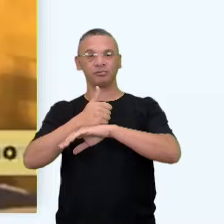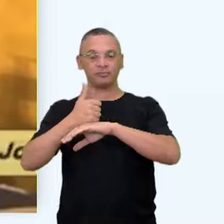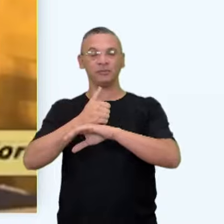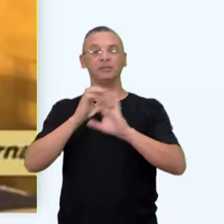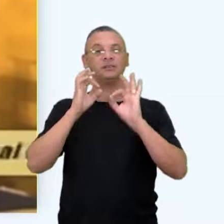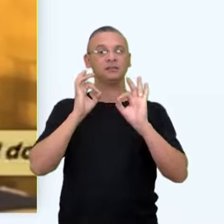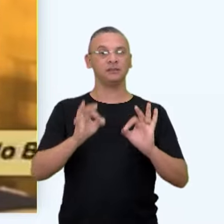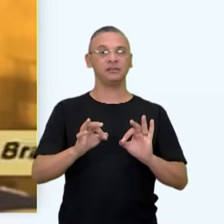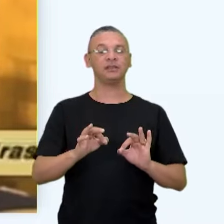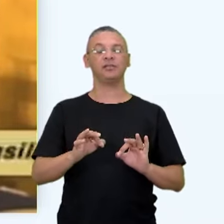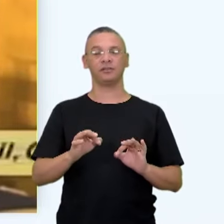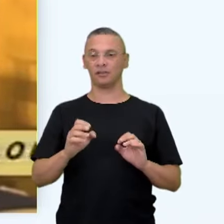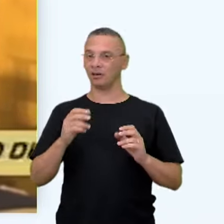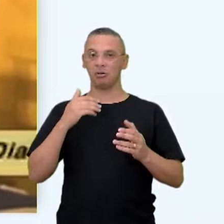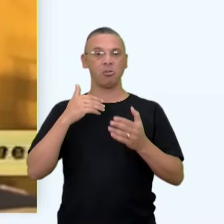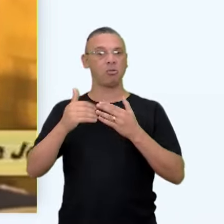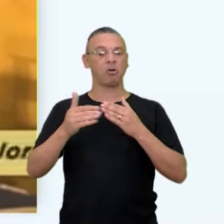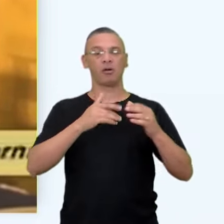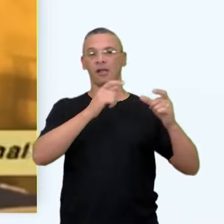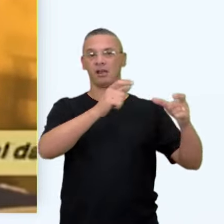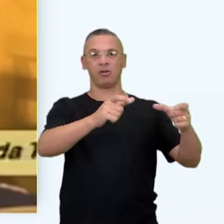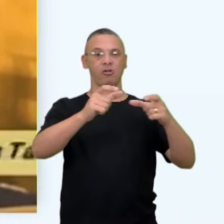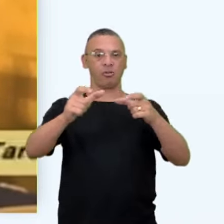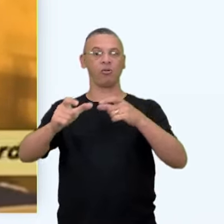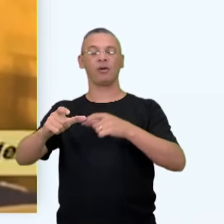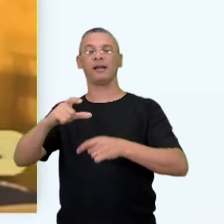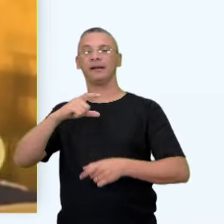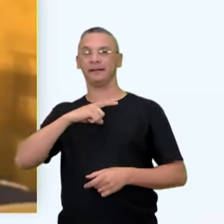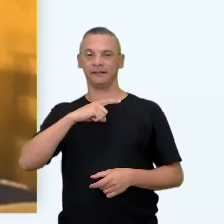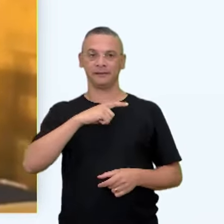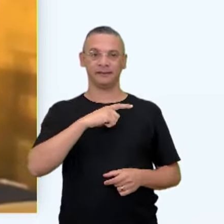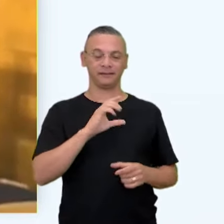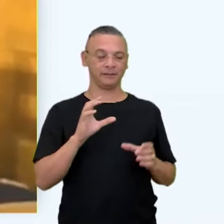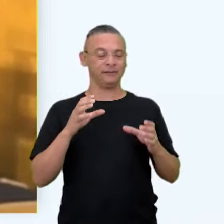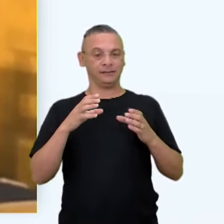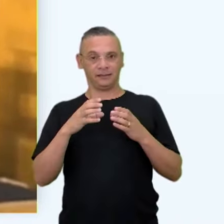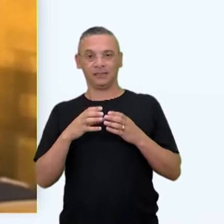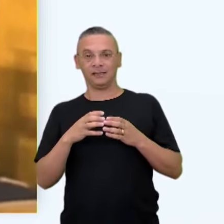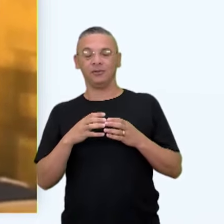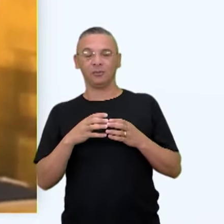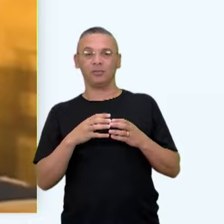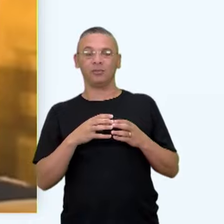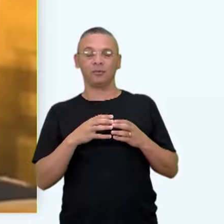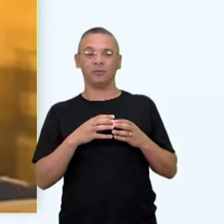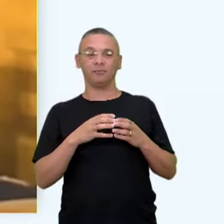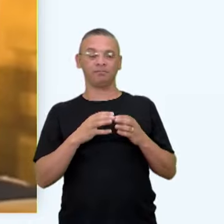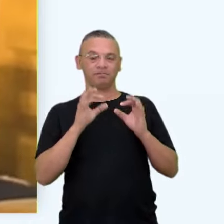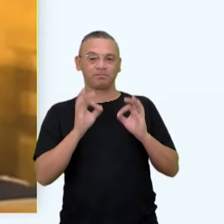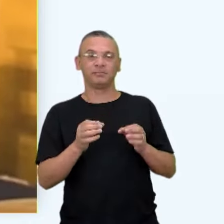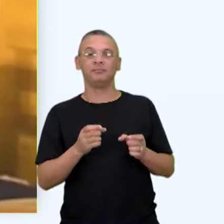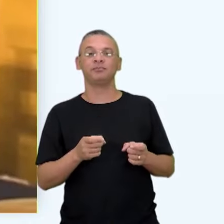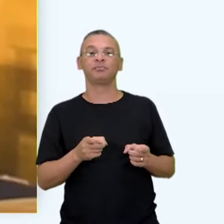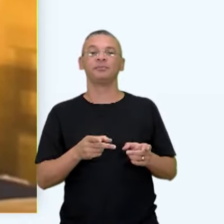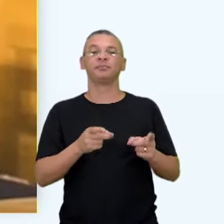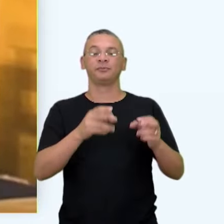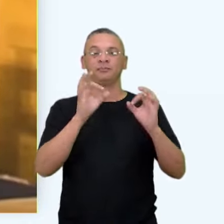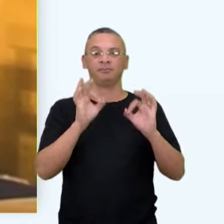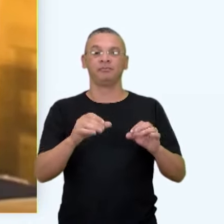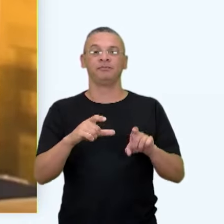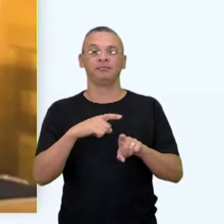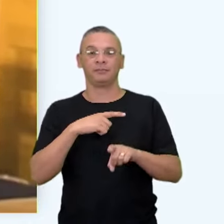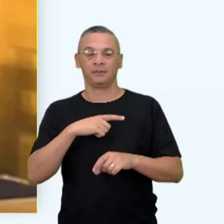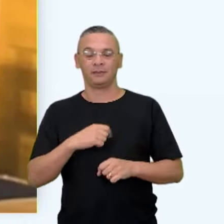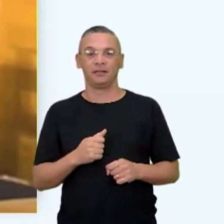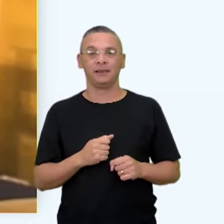terá, seja qual for a plataforma, um papel eterno, um papel permanente. Até